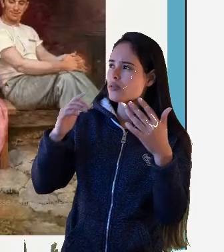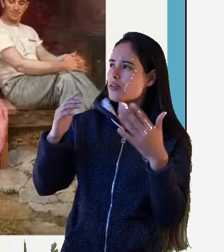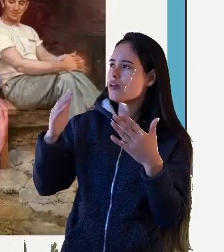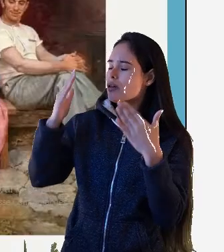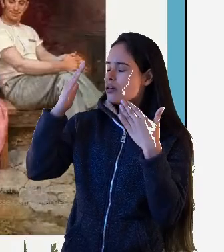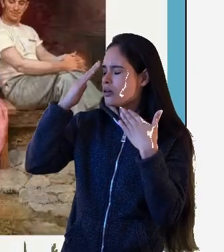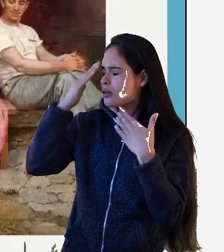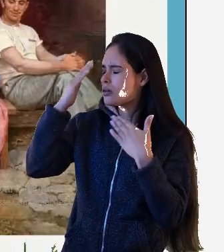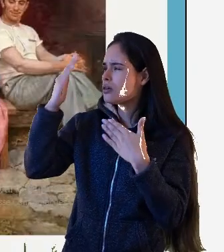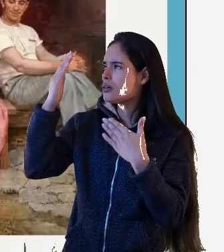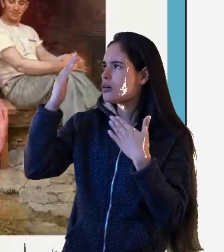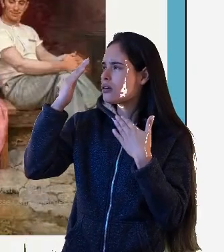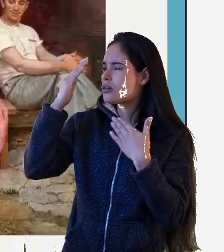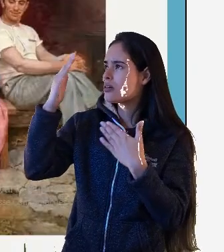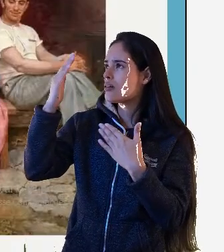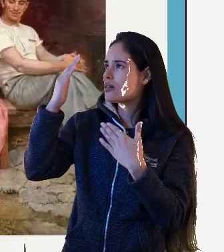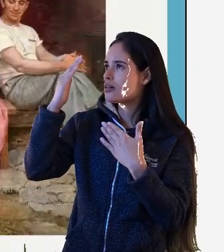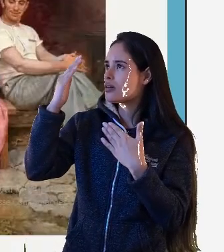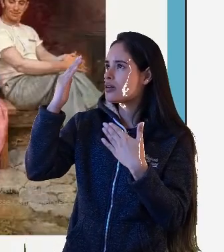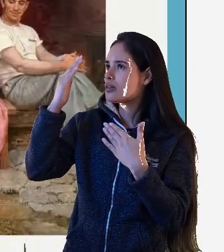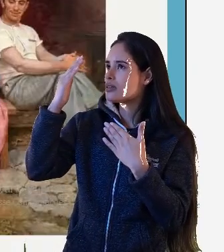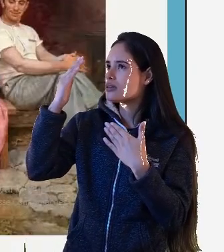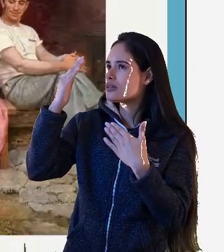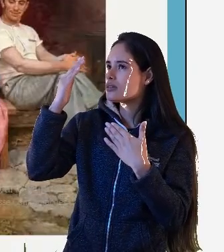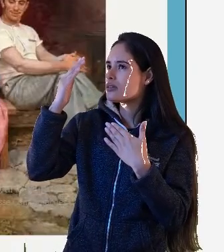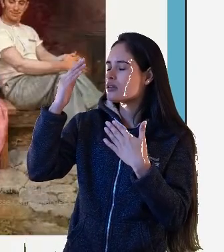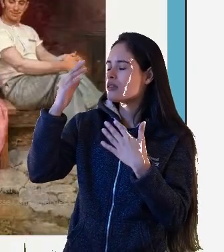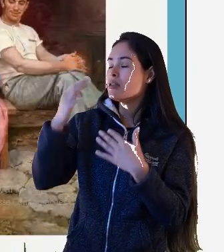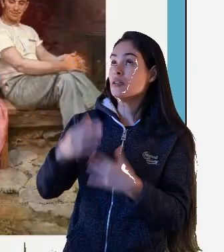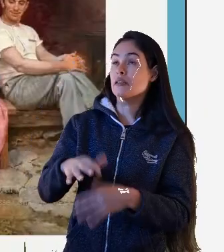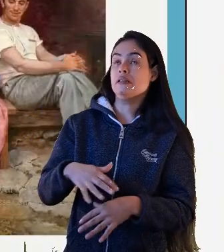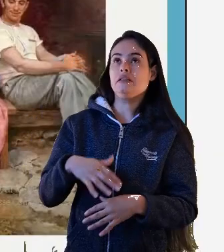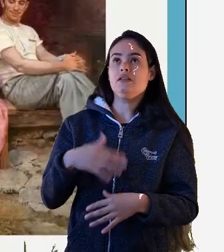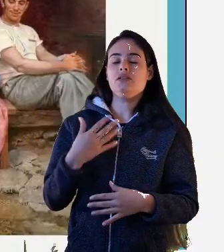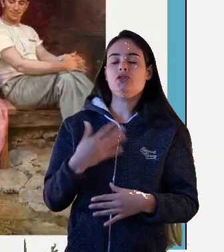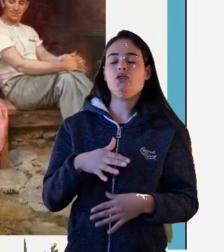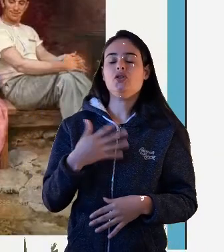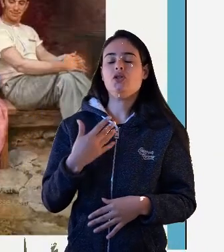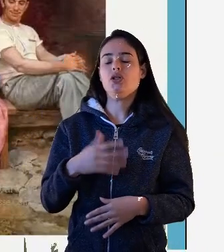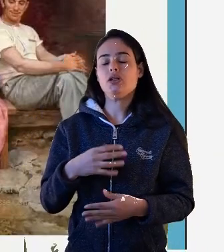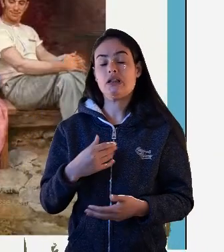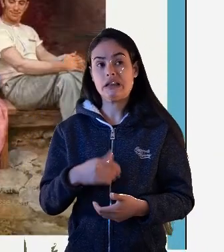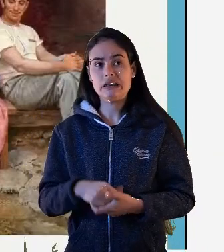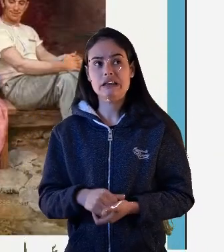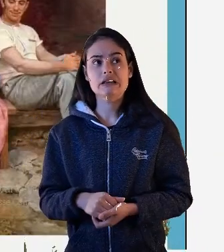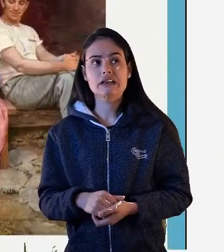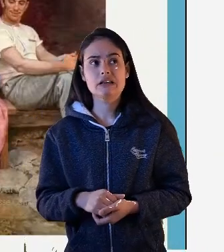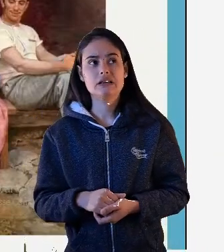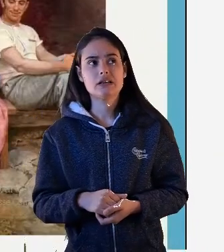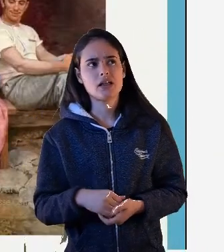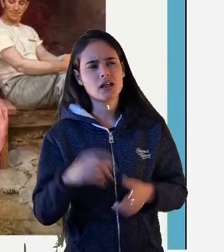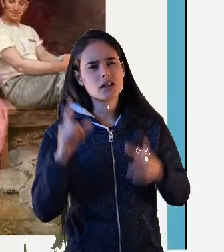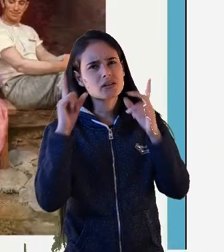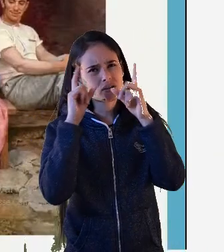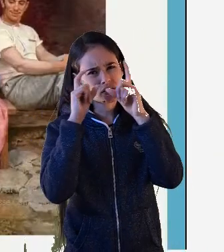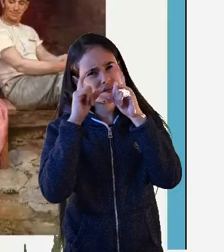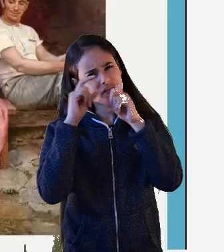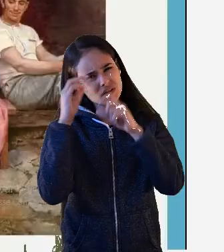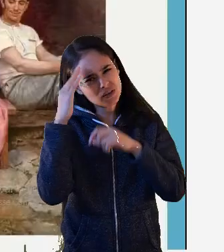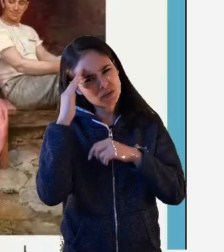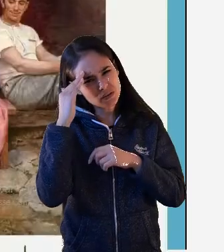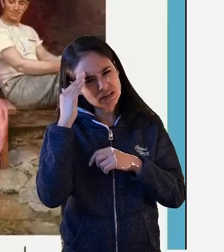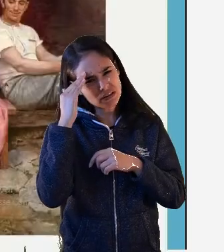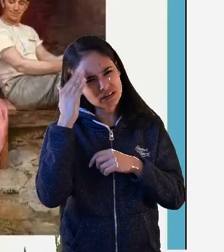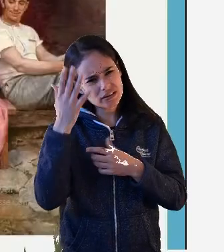era prometida, né? Para o povo, né? Foi até muito pior, né? Muitos historiadores dizem, né? Que